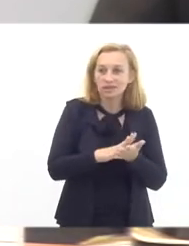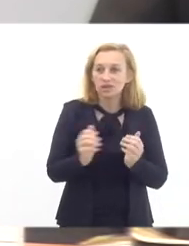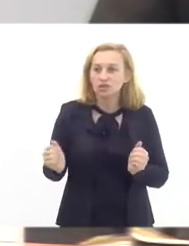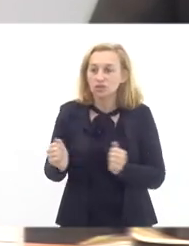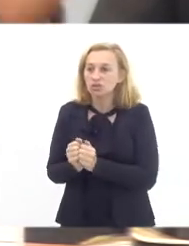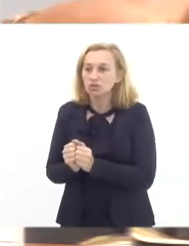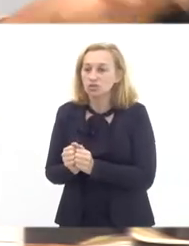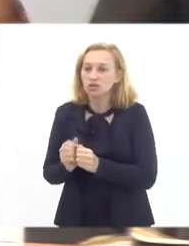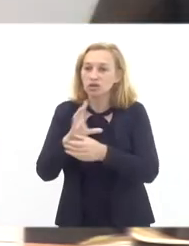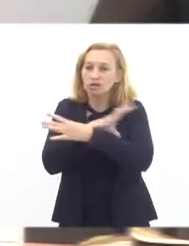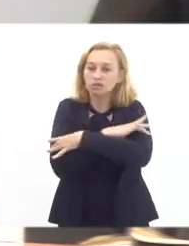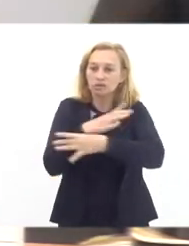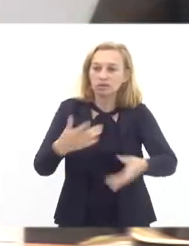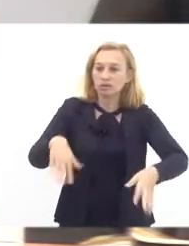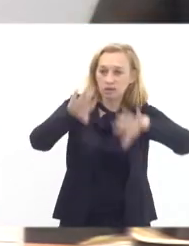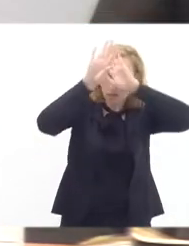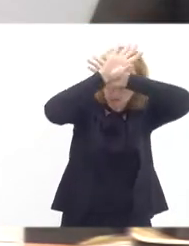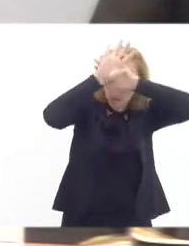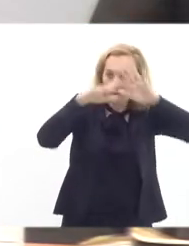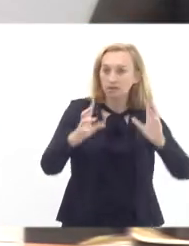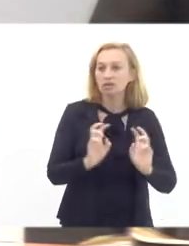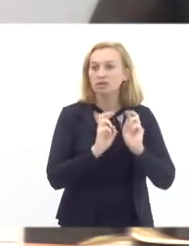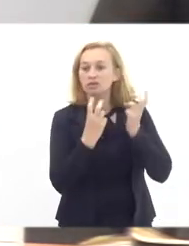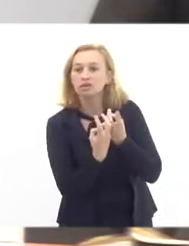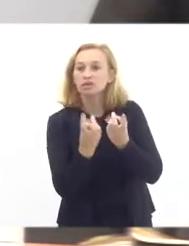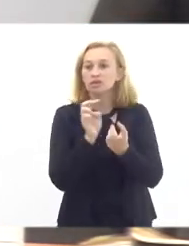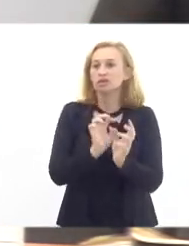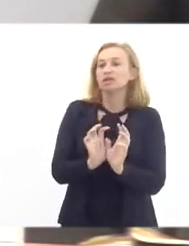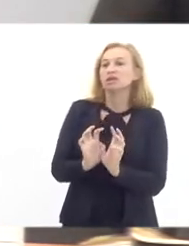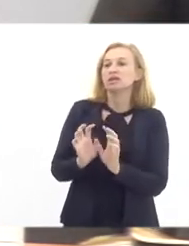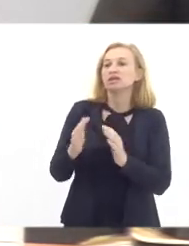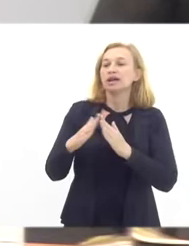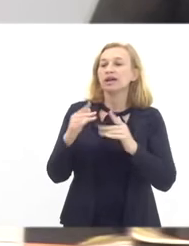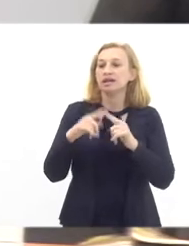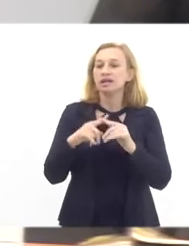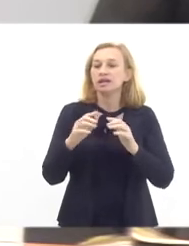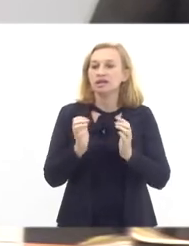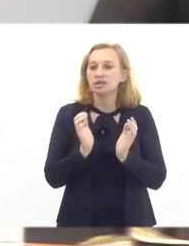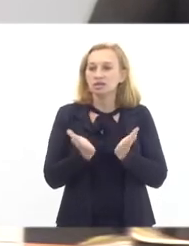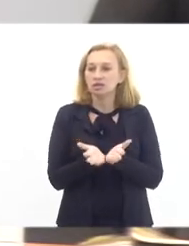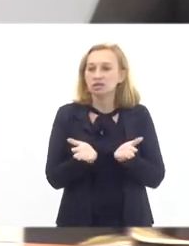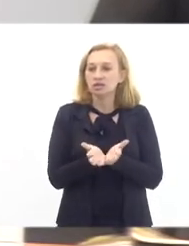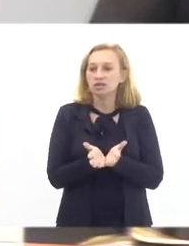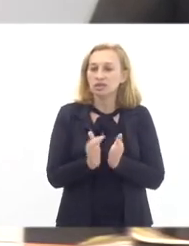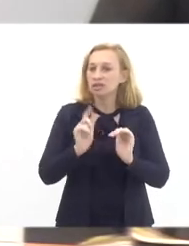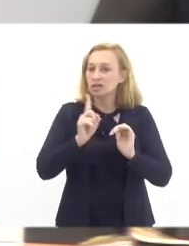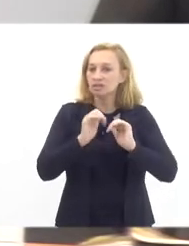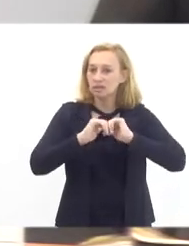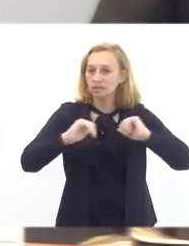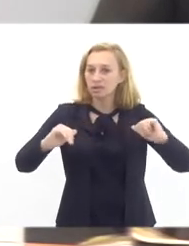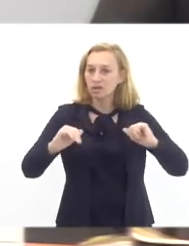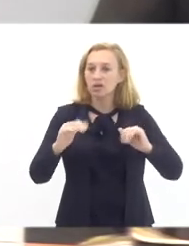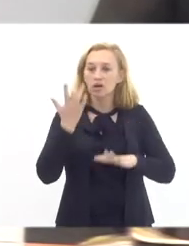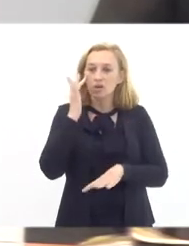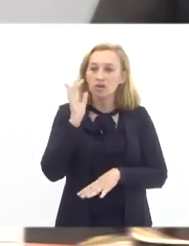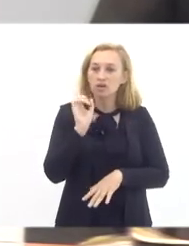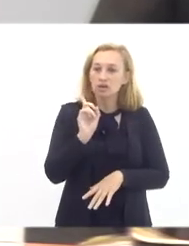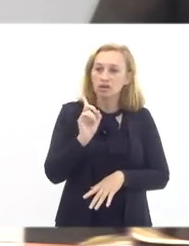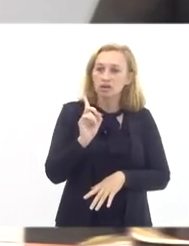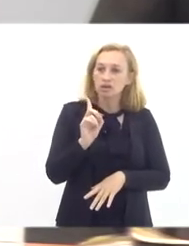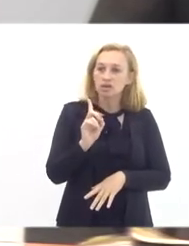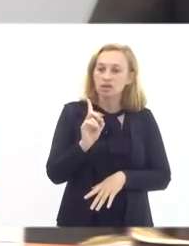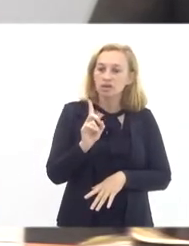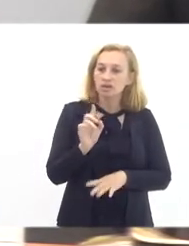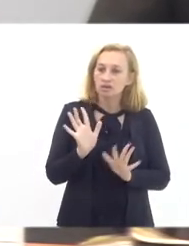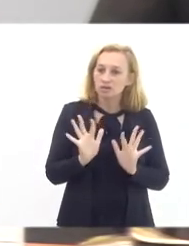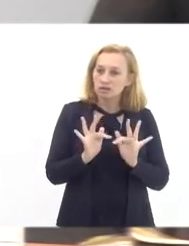do candomblé, da Umbanda, da Capoeira, com o pessoal da Igreja Evangélica, e ninguém se separava mais. Eu acho que esse detalhe, que